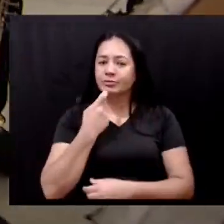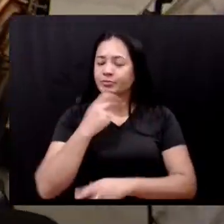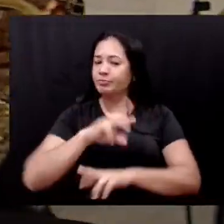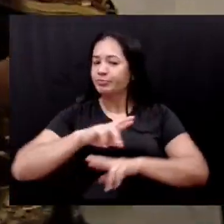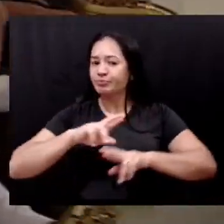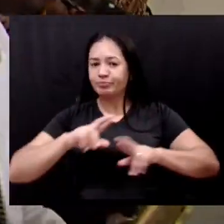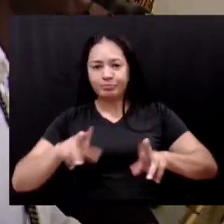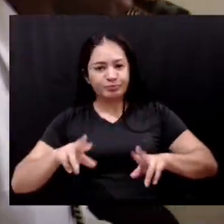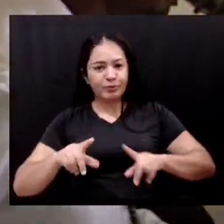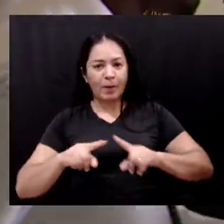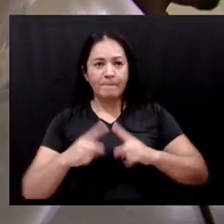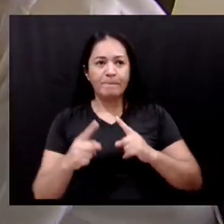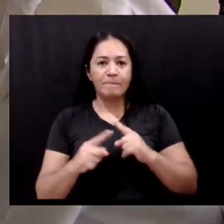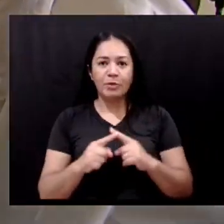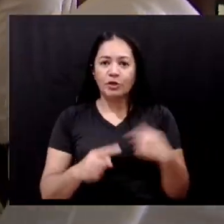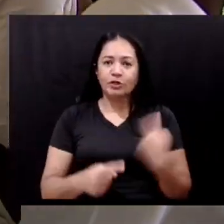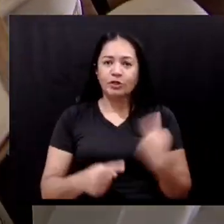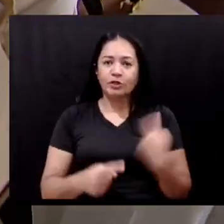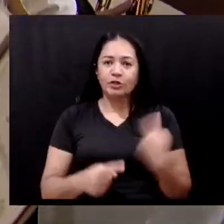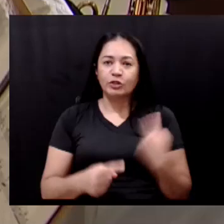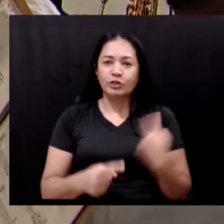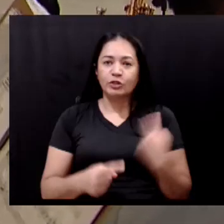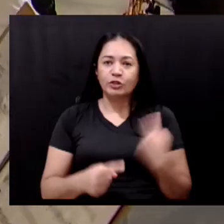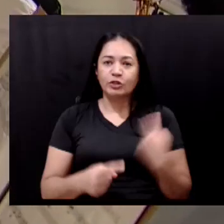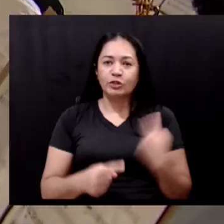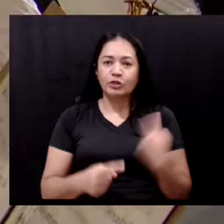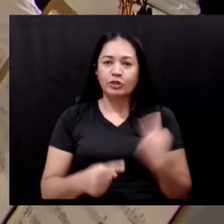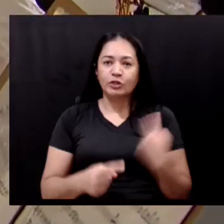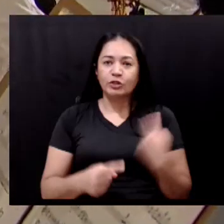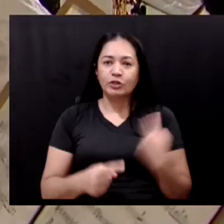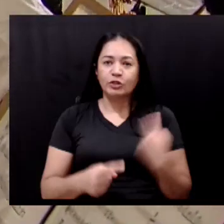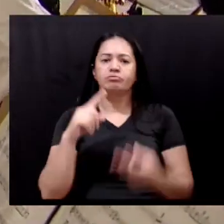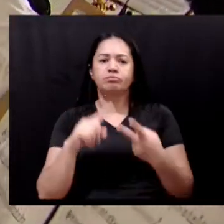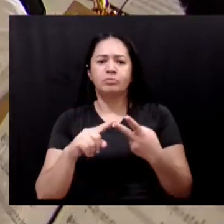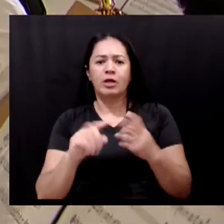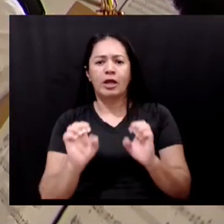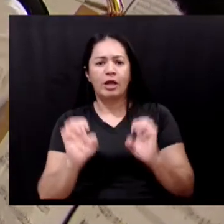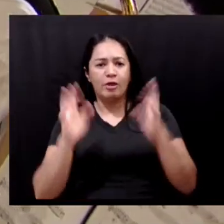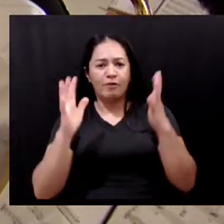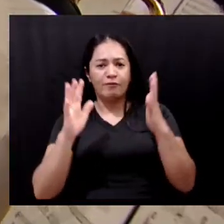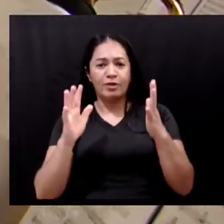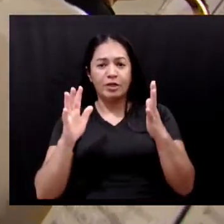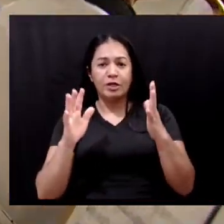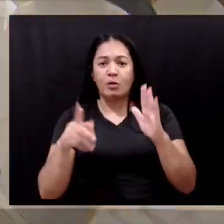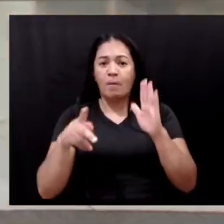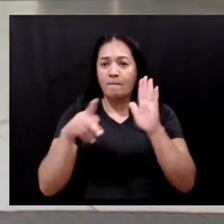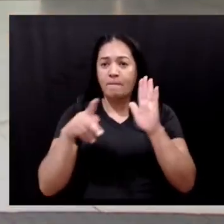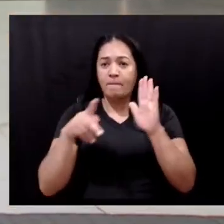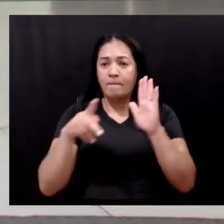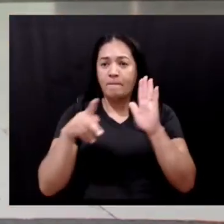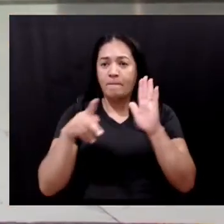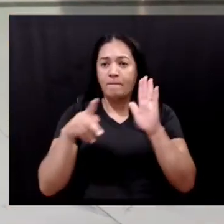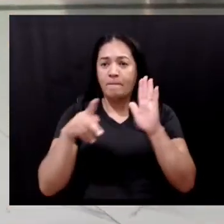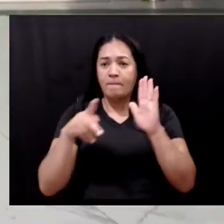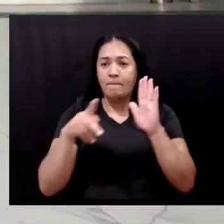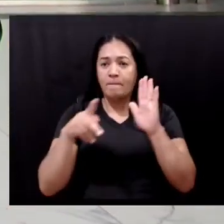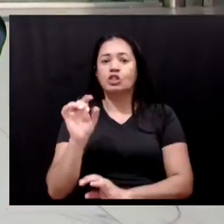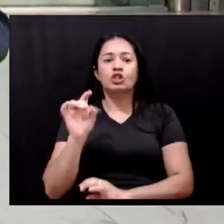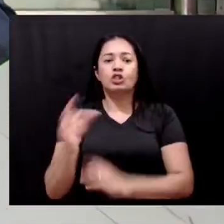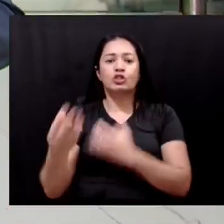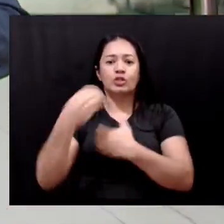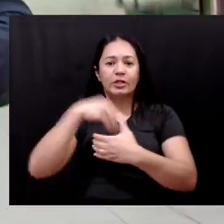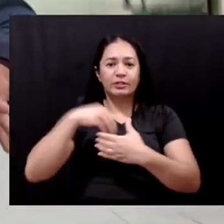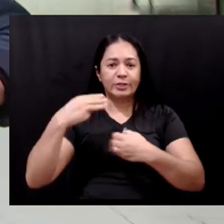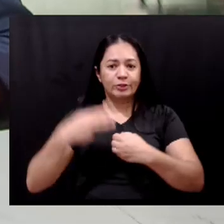de ação climática, dos eventos extremos do clima, né, eles não ficam só dentro do nosso território. Então